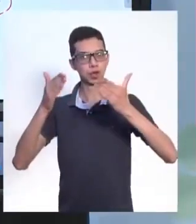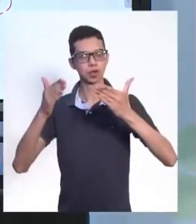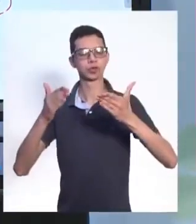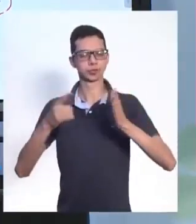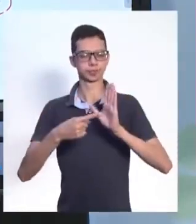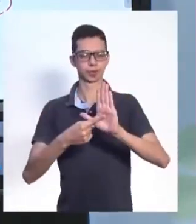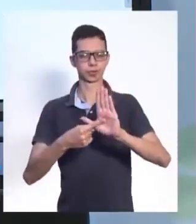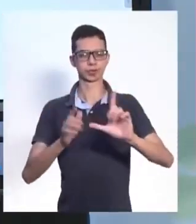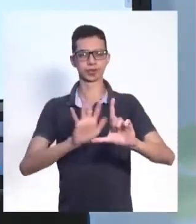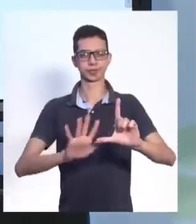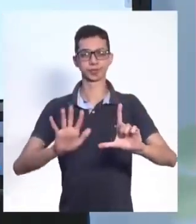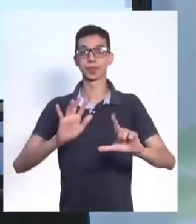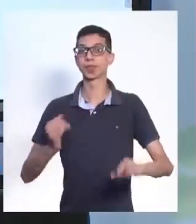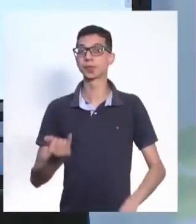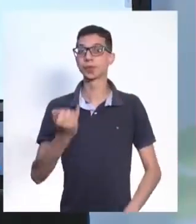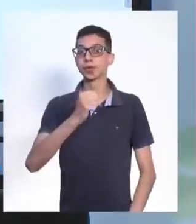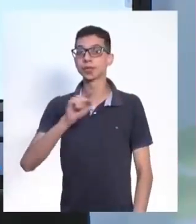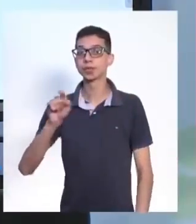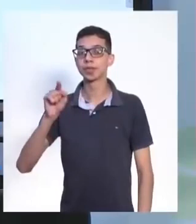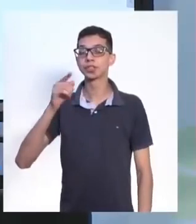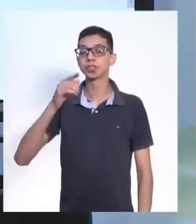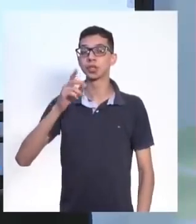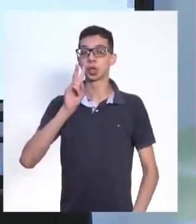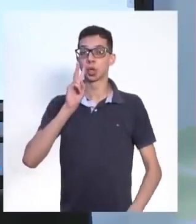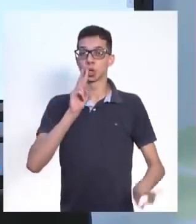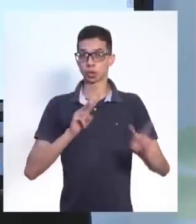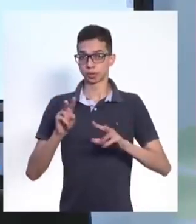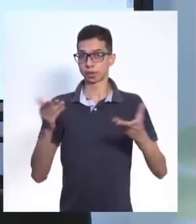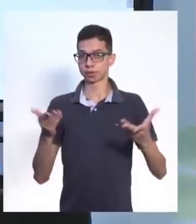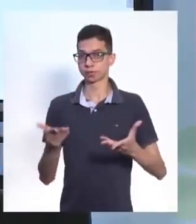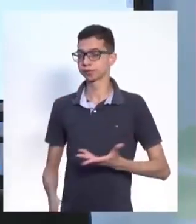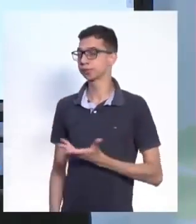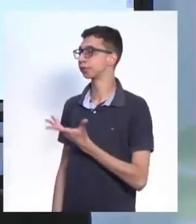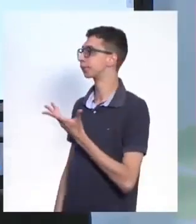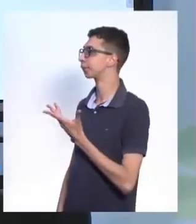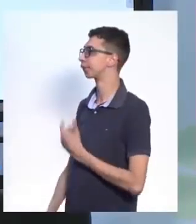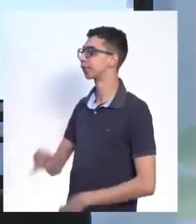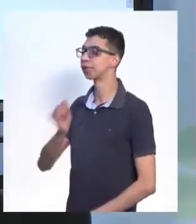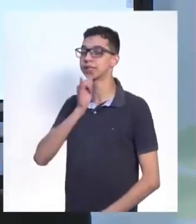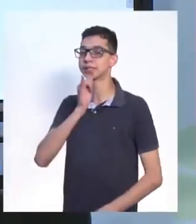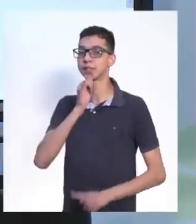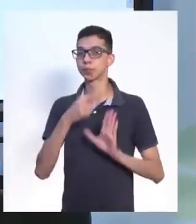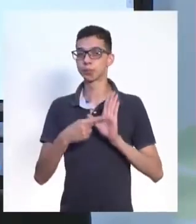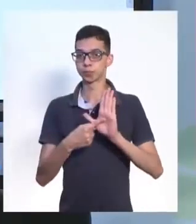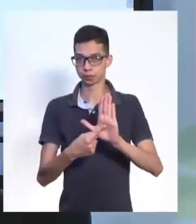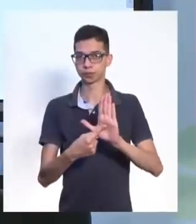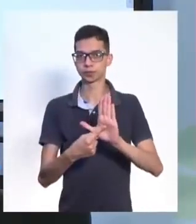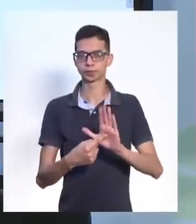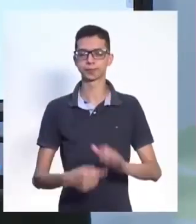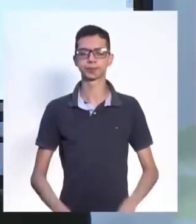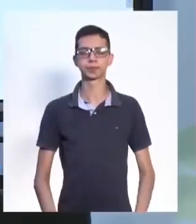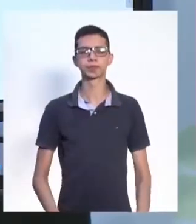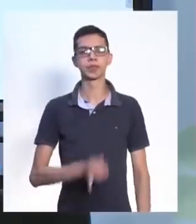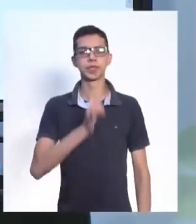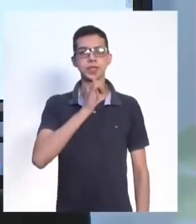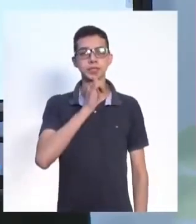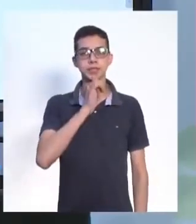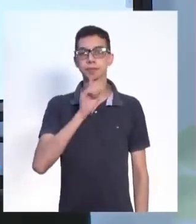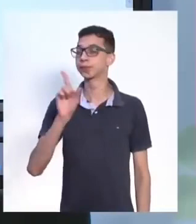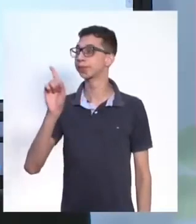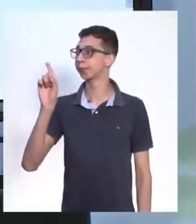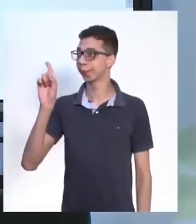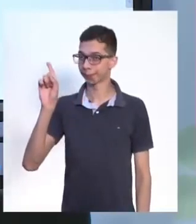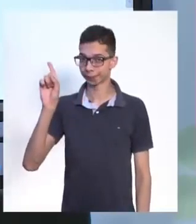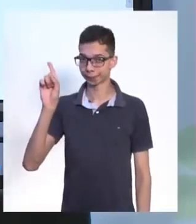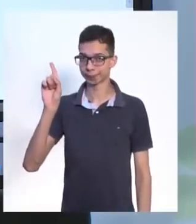importante aí para vocês. Vamos tentar observar o seguinte, eu vou tentar colocar um exemplo aqui para vocês. Nesse exemplo que vai aparecer, eu